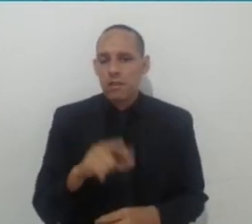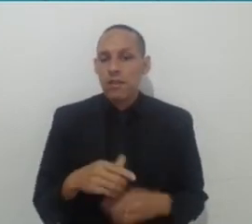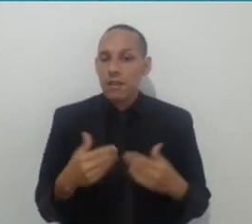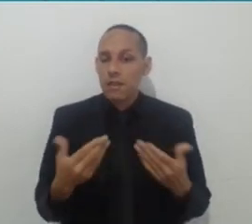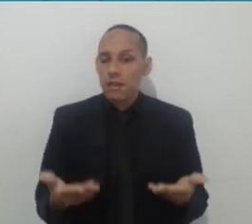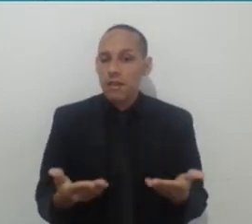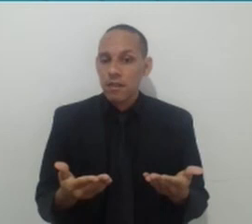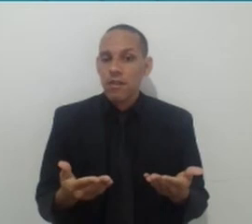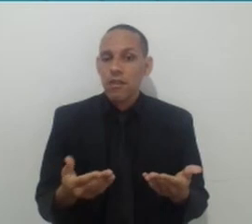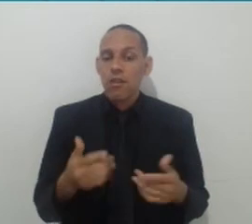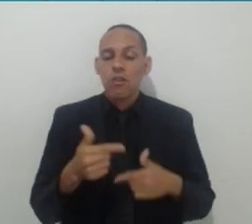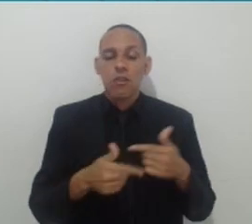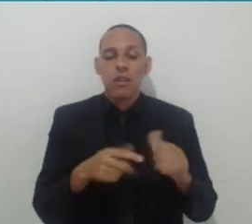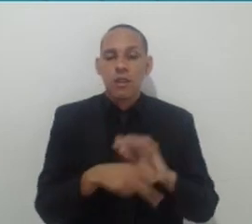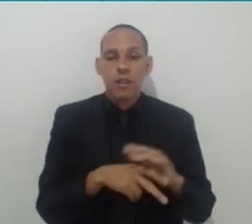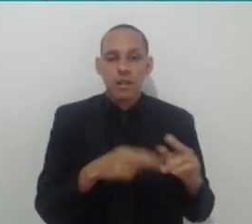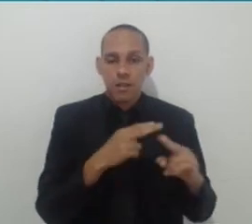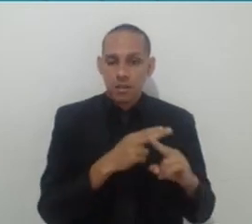Caixa